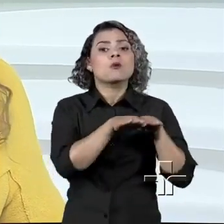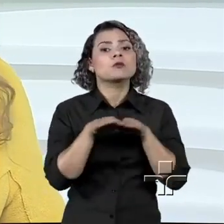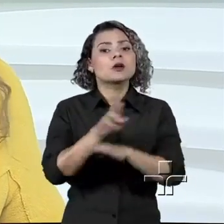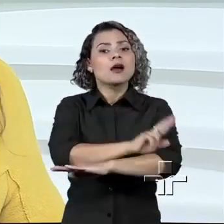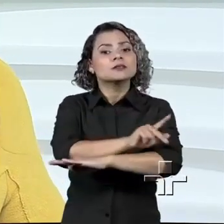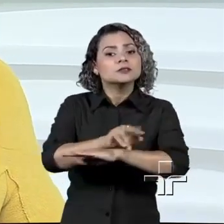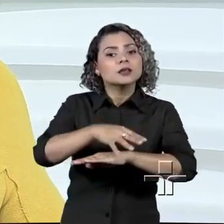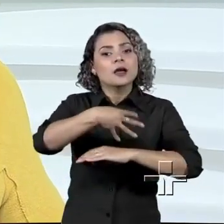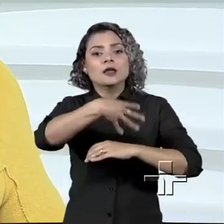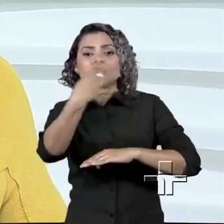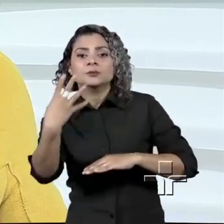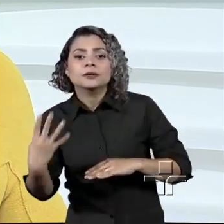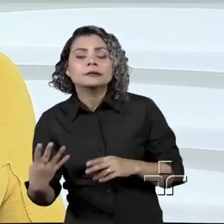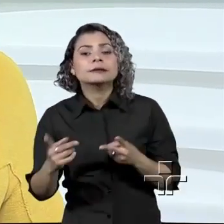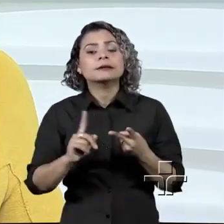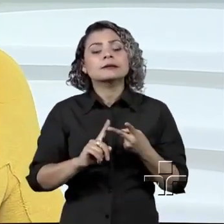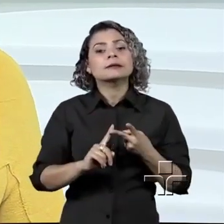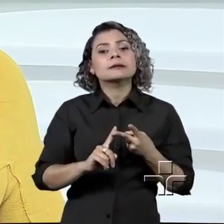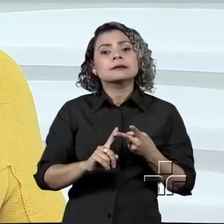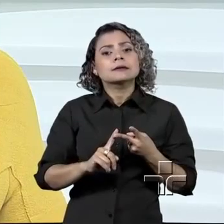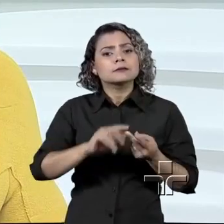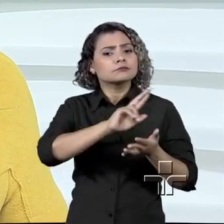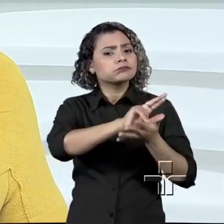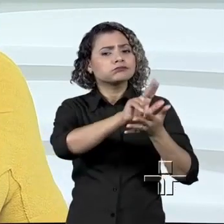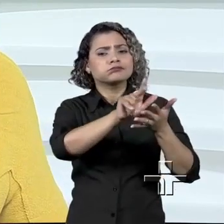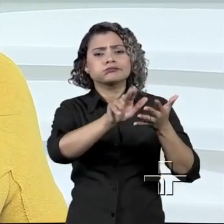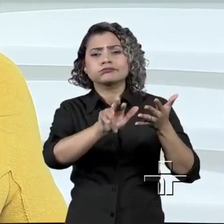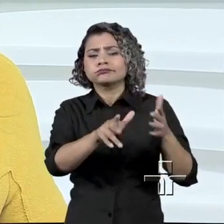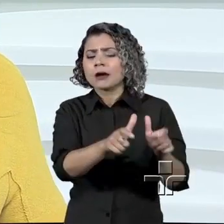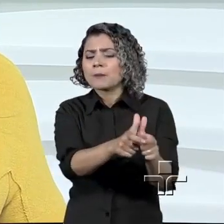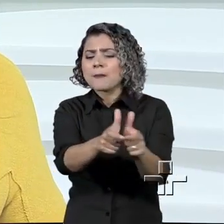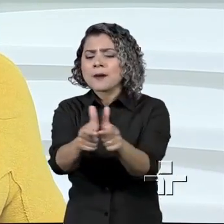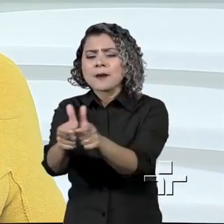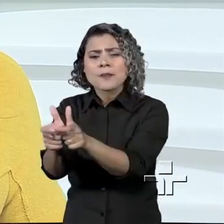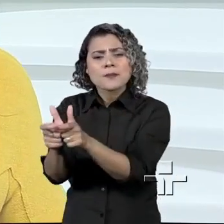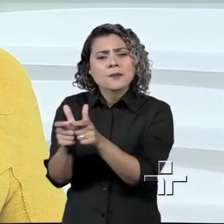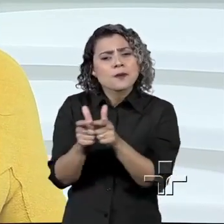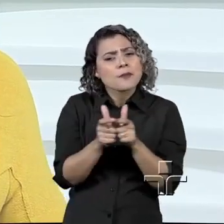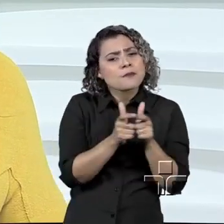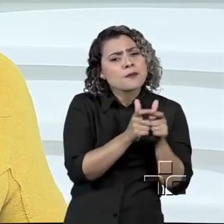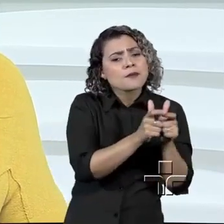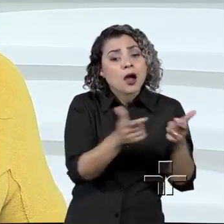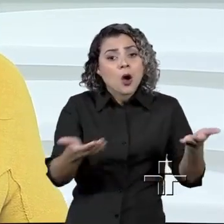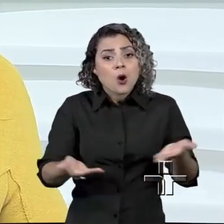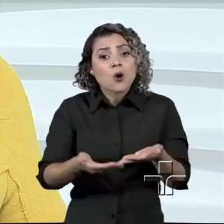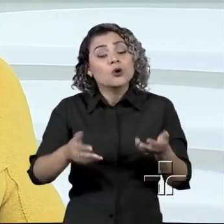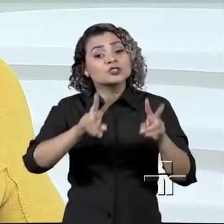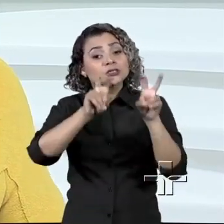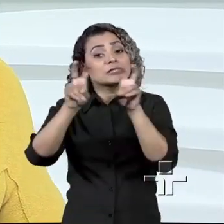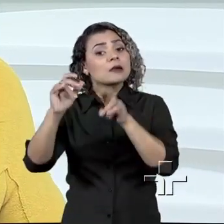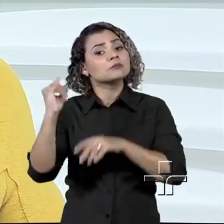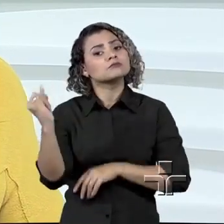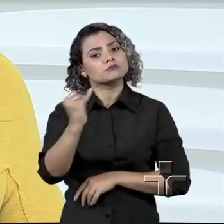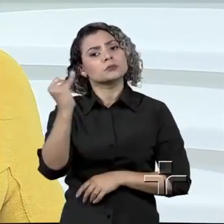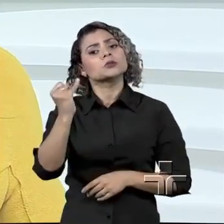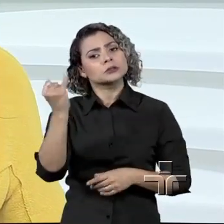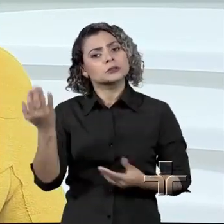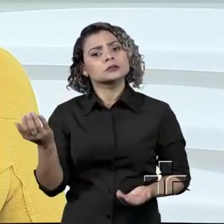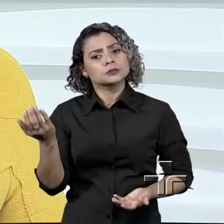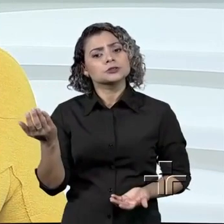racial, LGBTI, e todas essas questões que hoje são tão